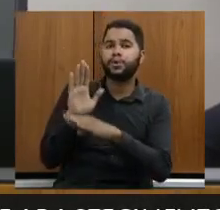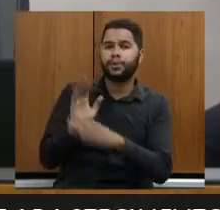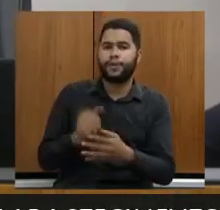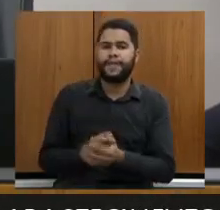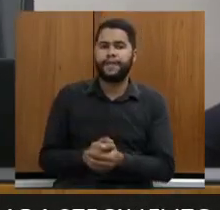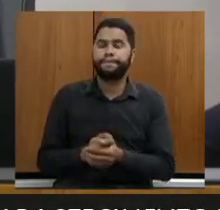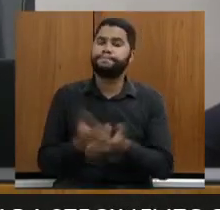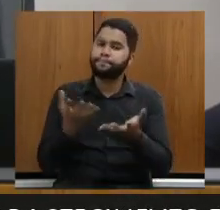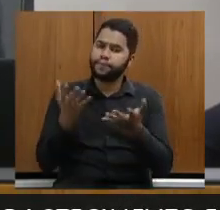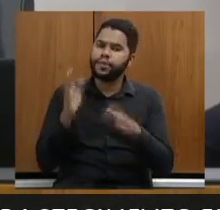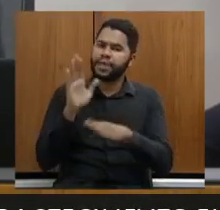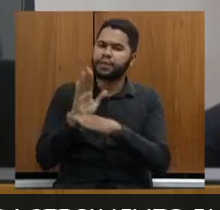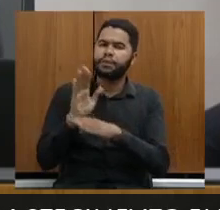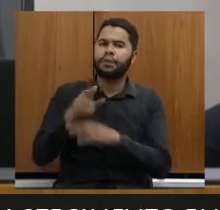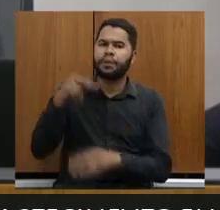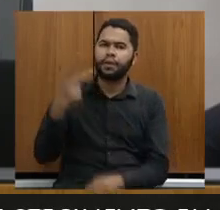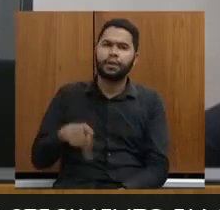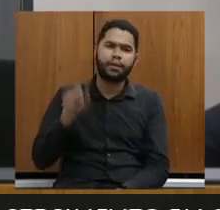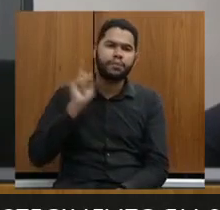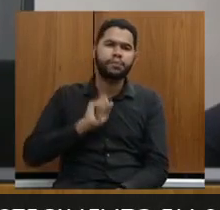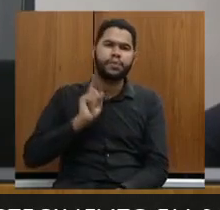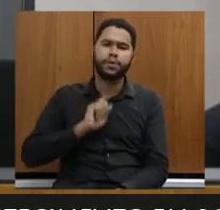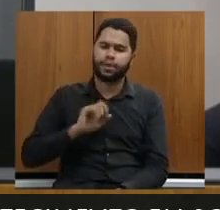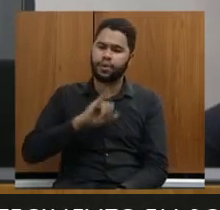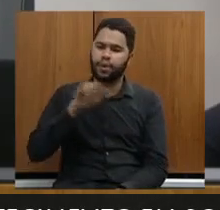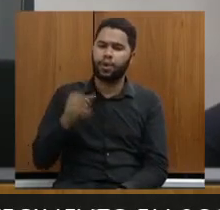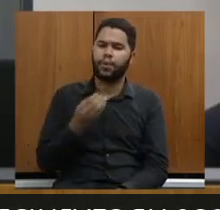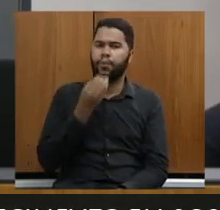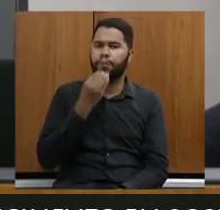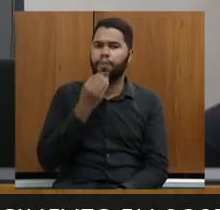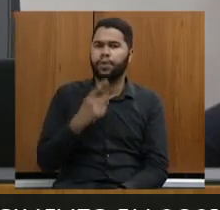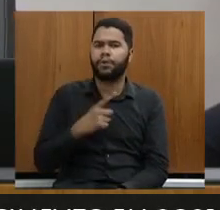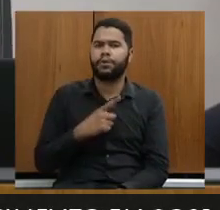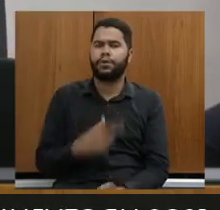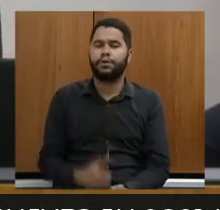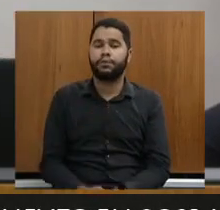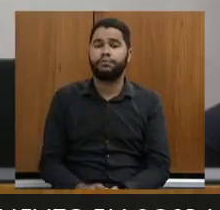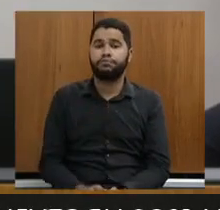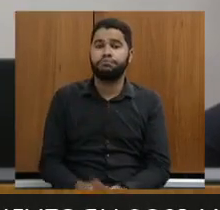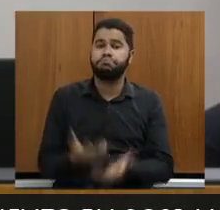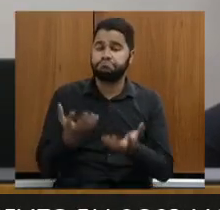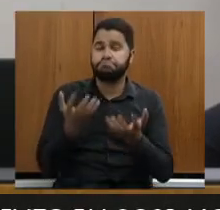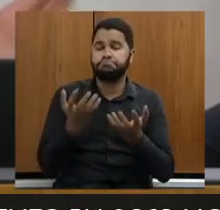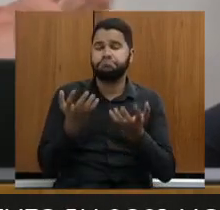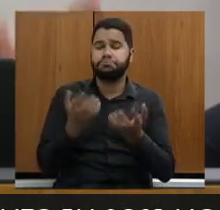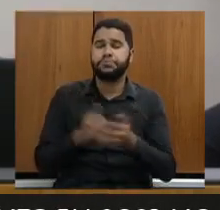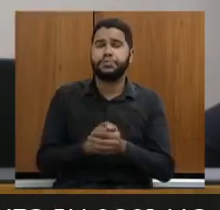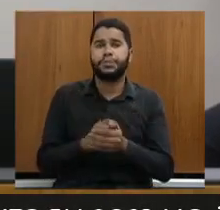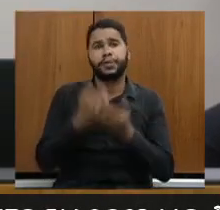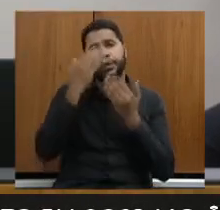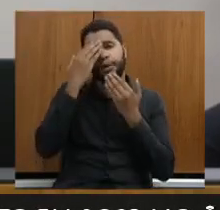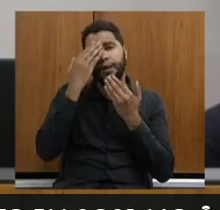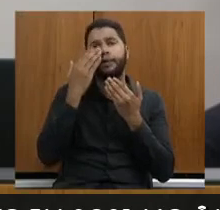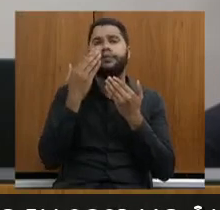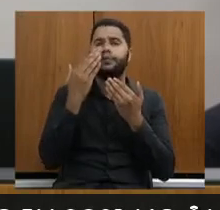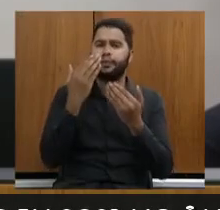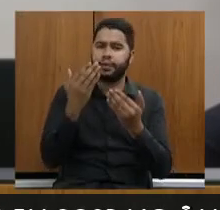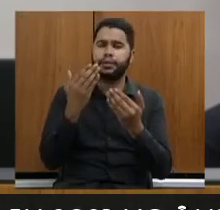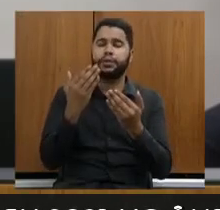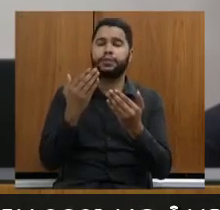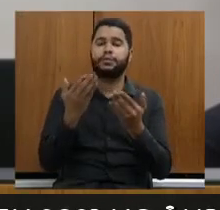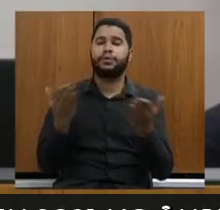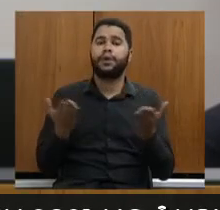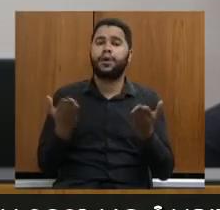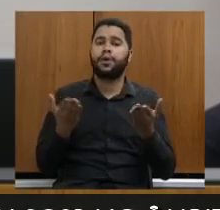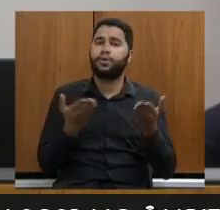eu quero ajudar a Minas Gerais eu tenho uma chance dessa situação então eu quero fazer isso agradeço e